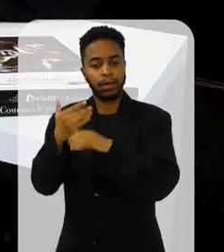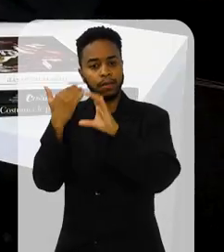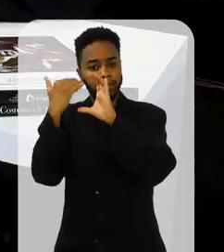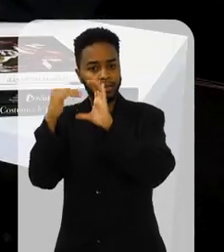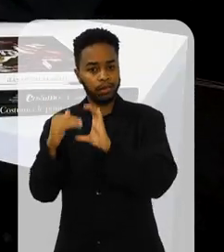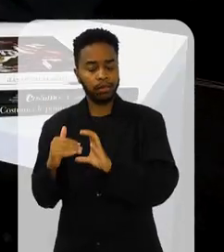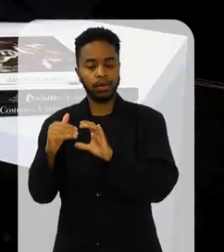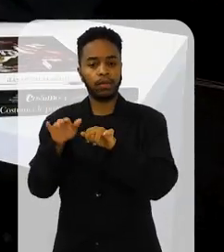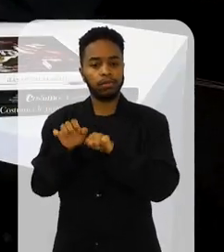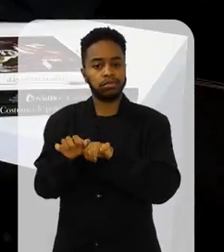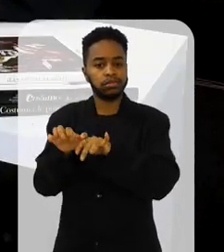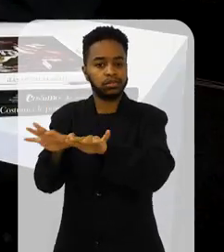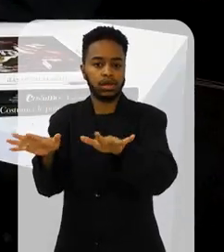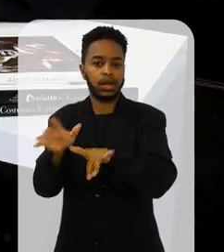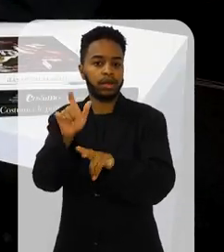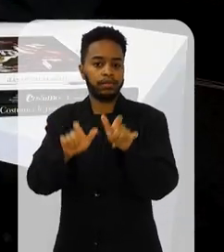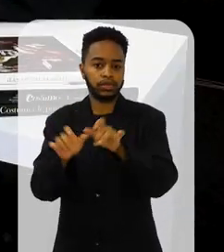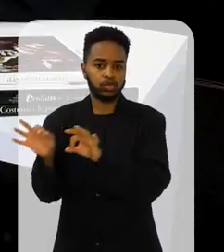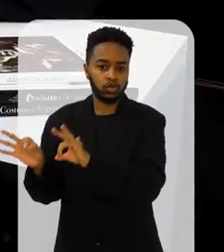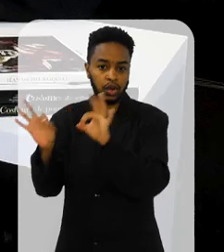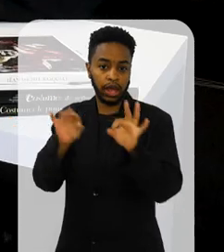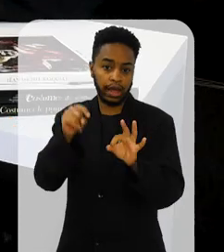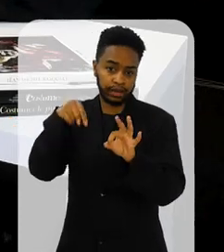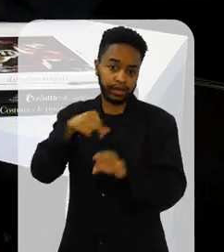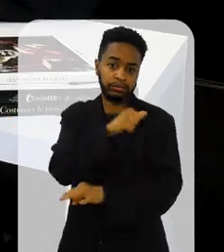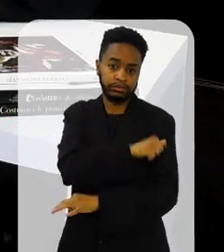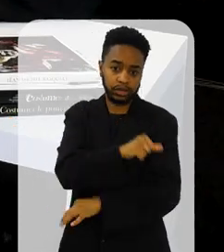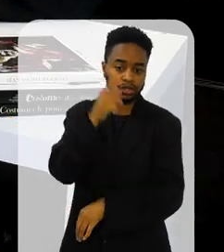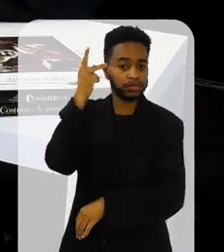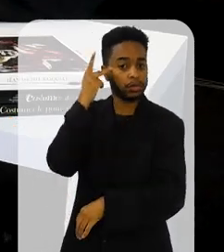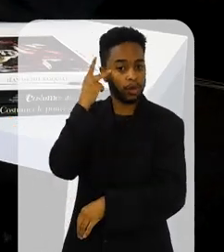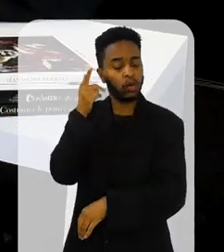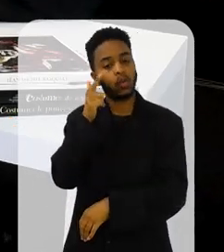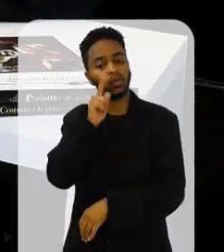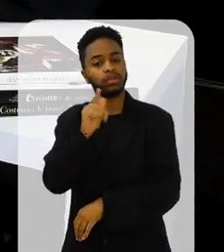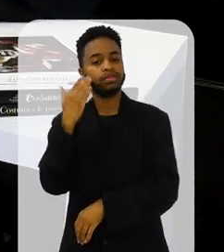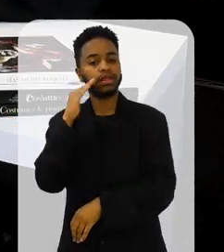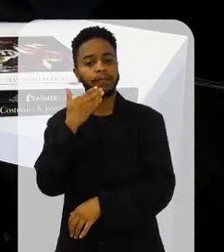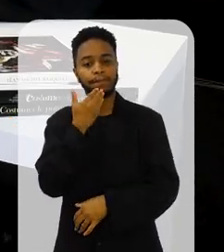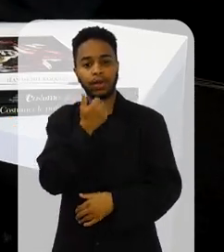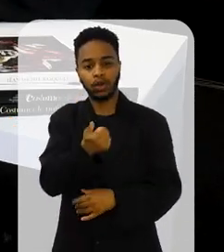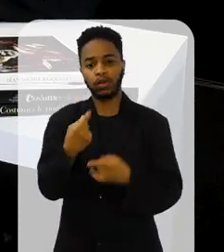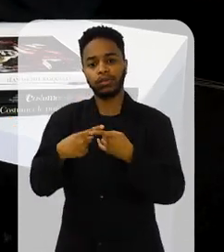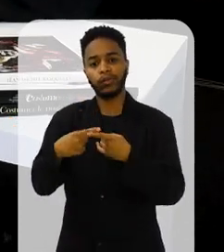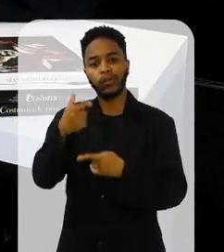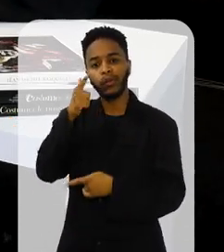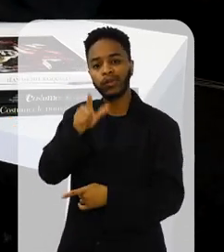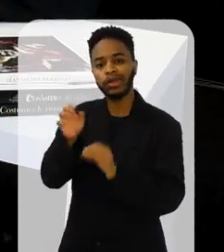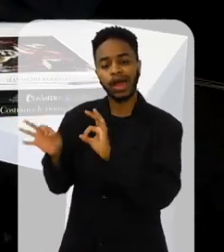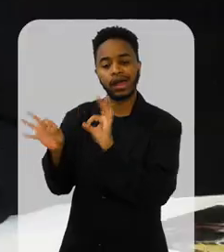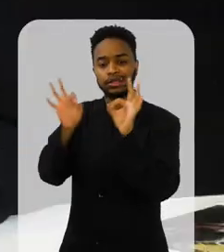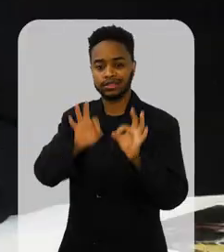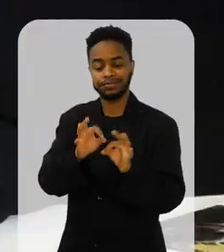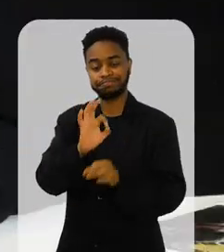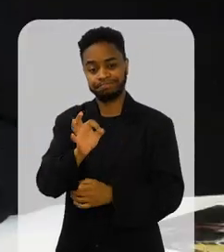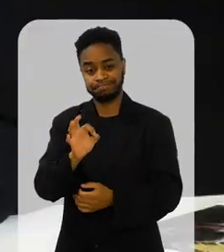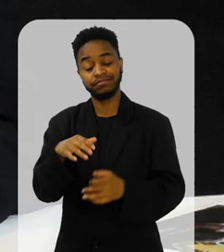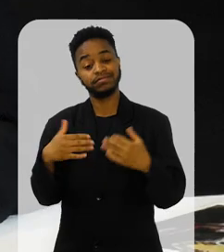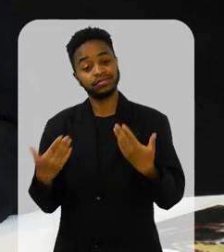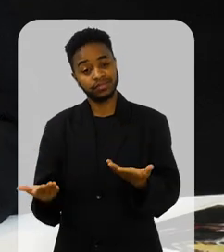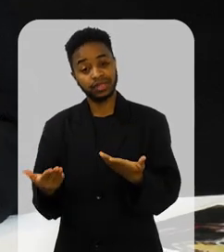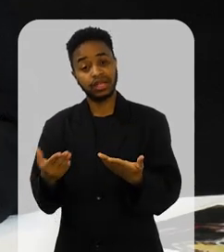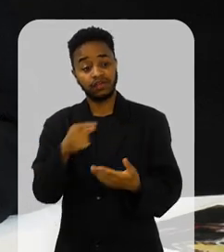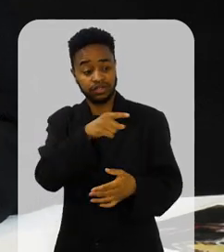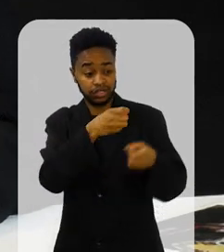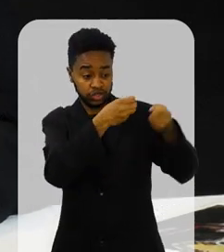grande rede de televisão, o público carioca ou de São Paulo vai poder entender melhor, vai poder assistir a peça, né? Então,